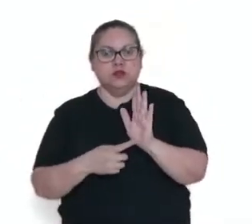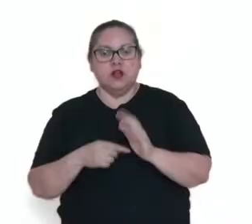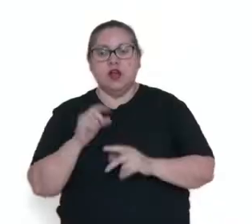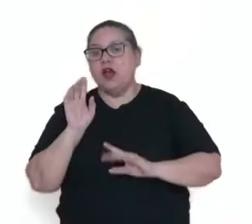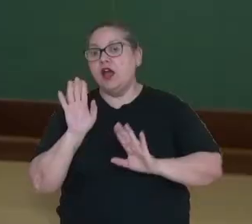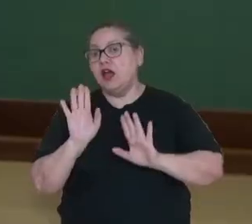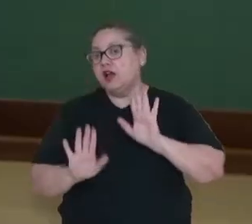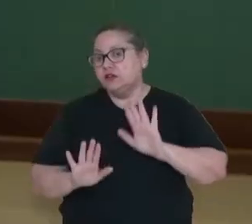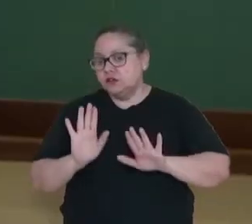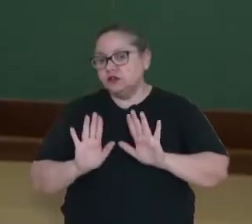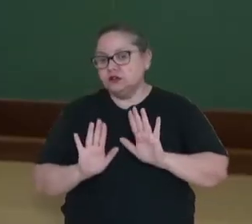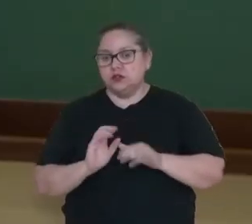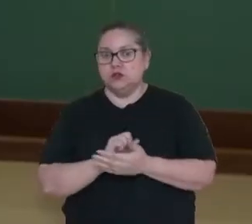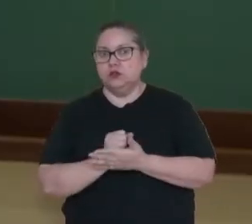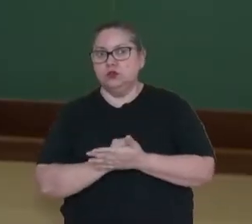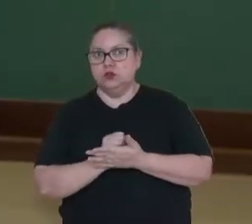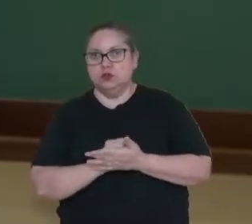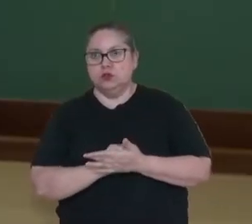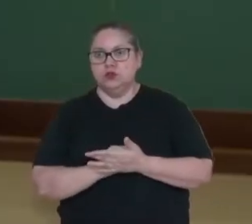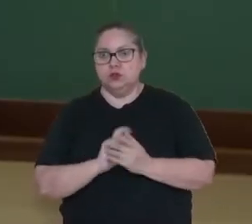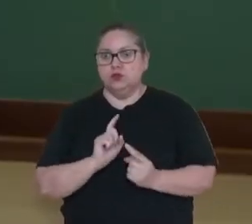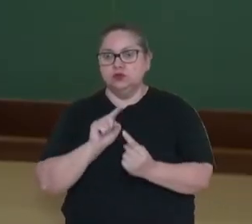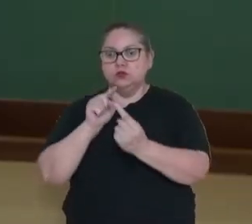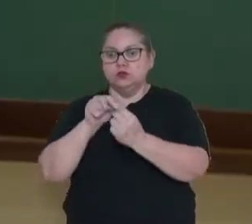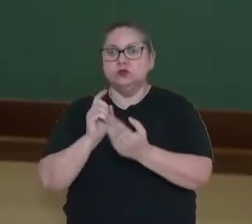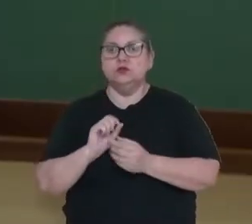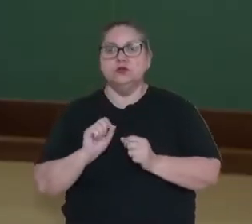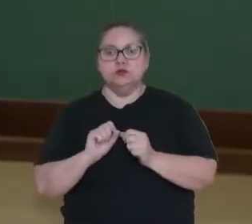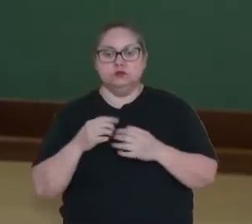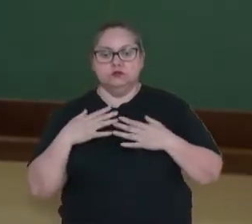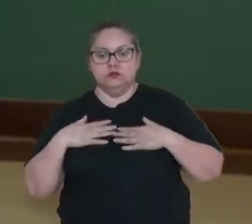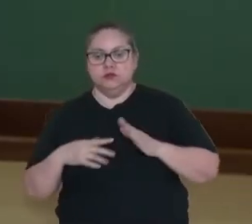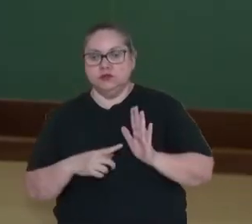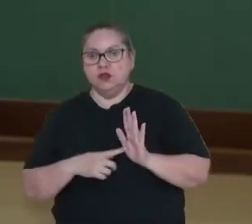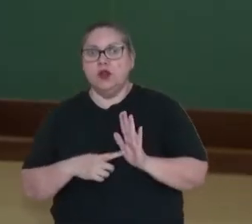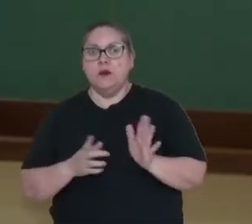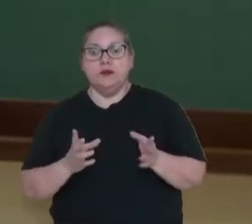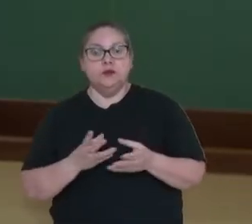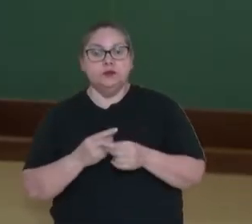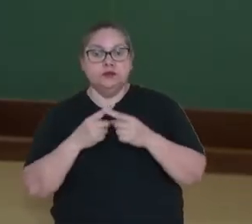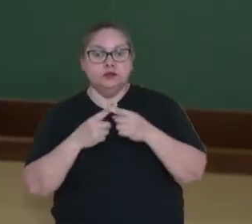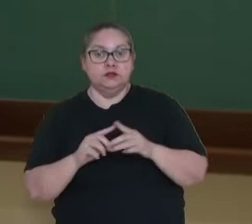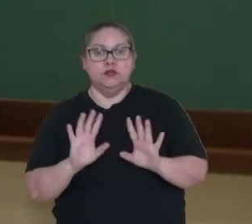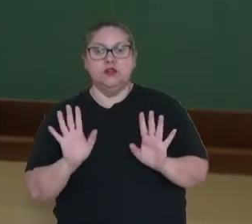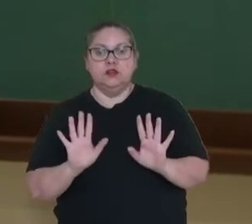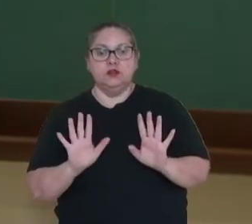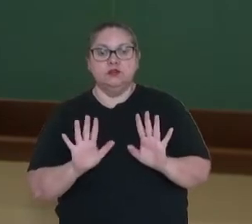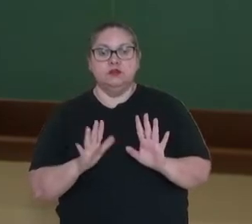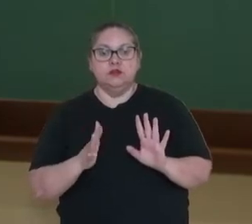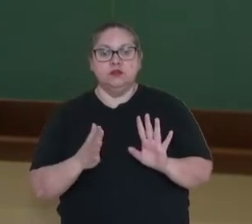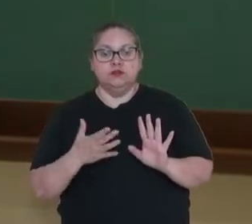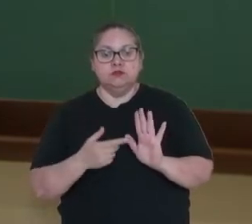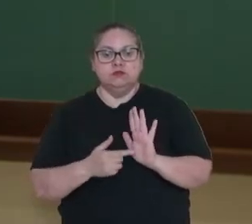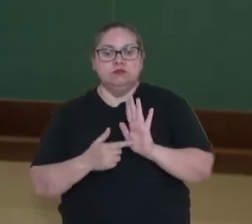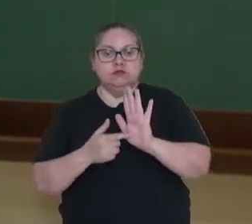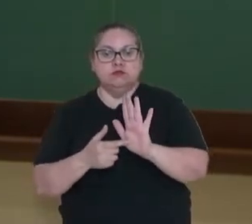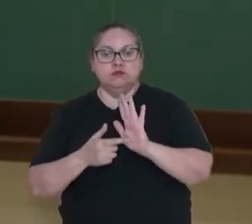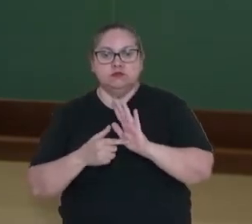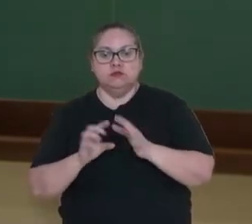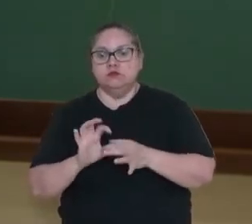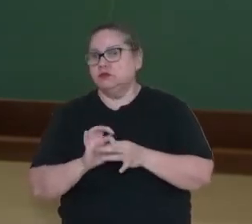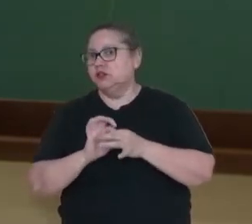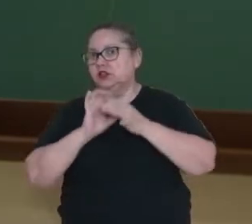gente consegue controlar, a gente tem um objetivo para a nossa expressão corporal, mas muitas vezes ela acaba se manifestando